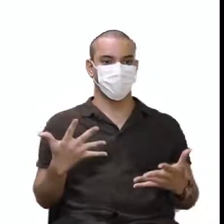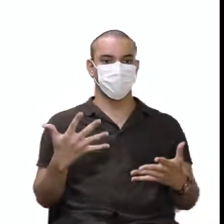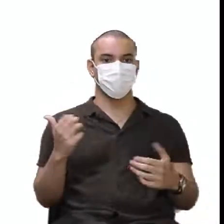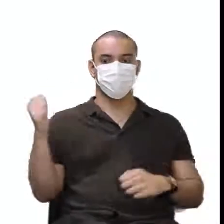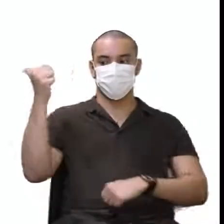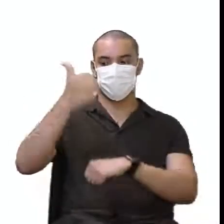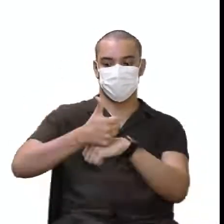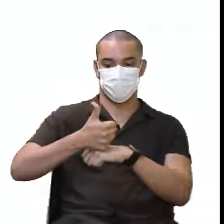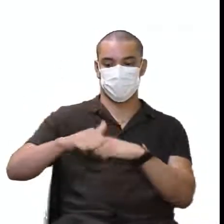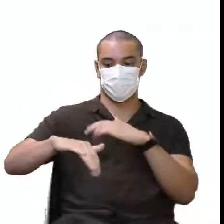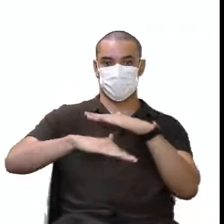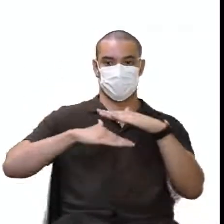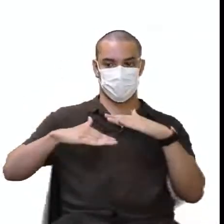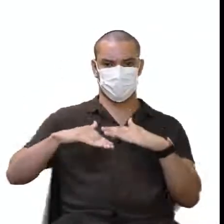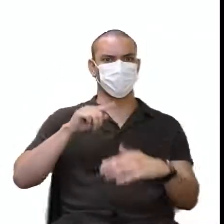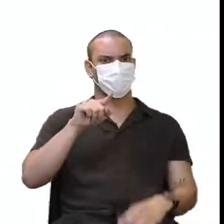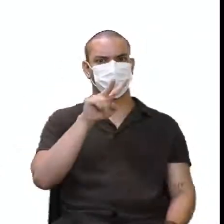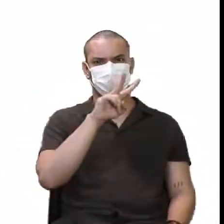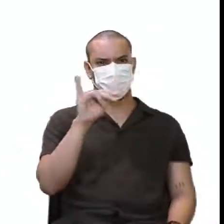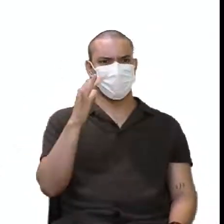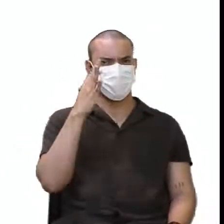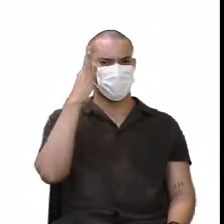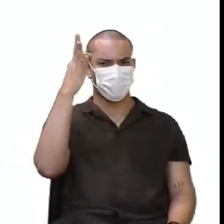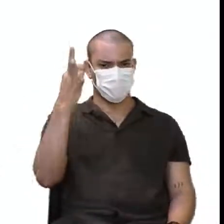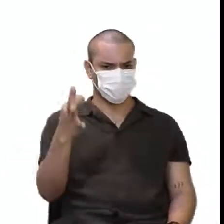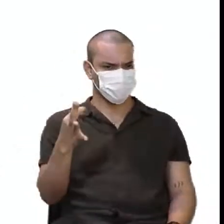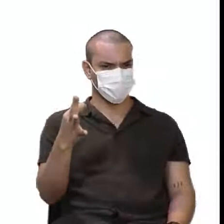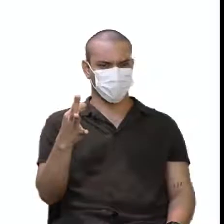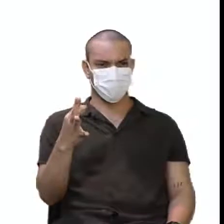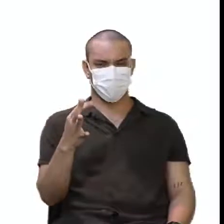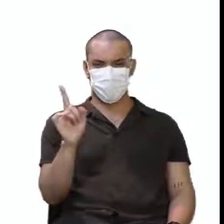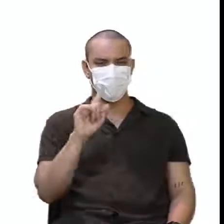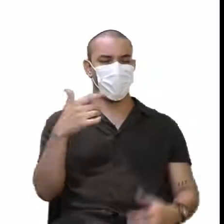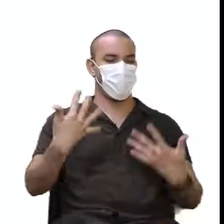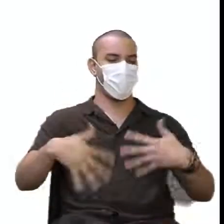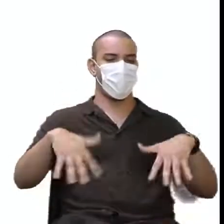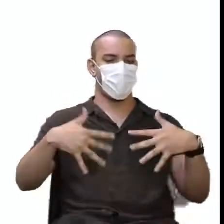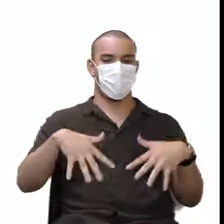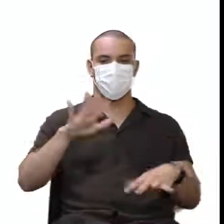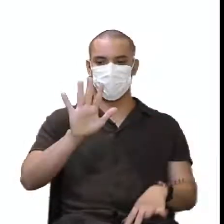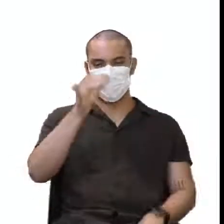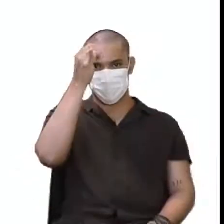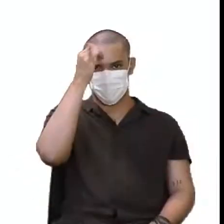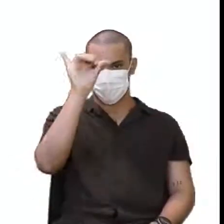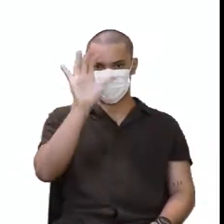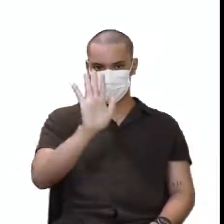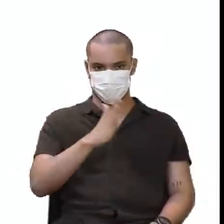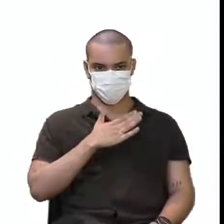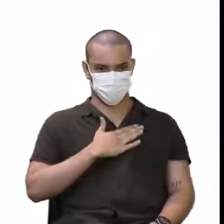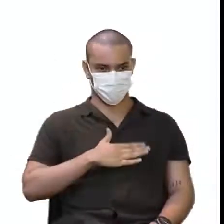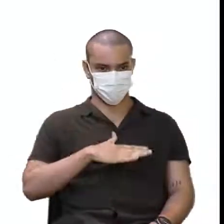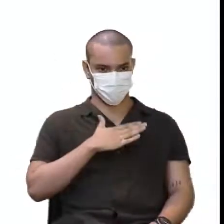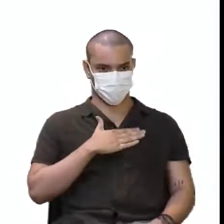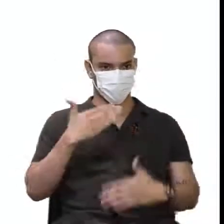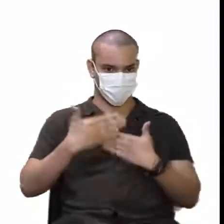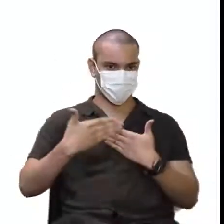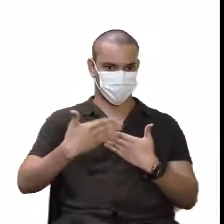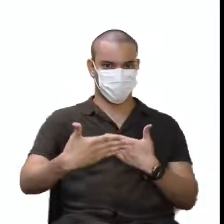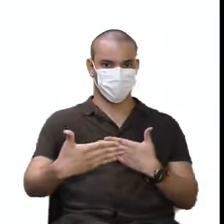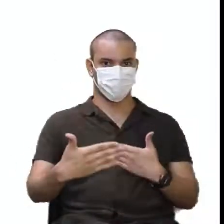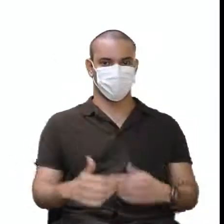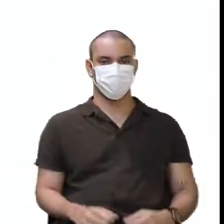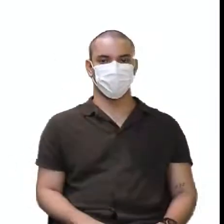e recessividade, você vai ficar bem ligadinho, não fica desesperado não, que tá tudo certo. Tá indo tudo muito